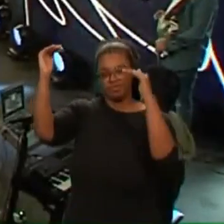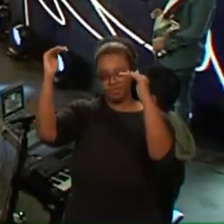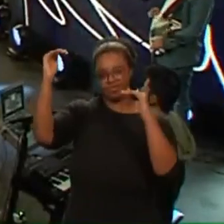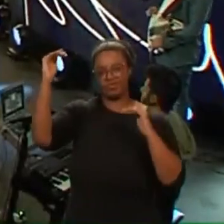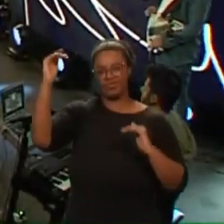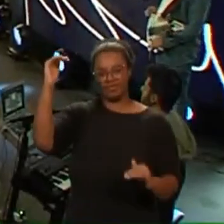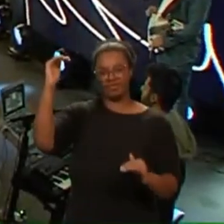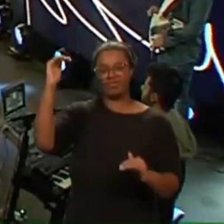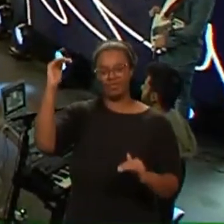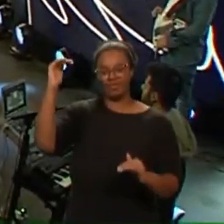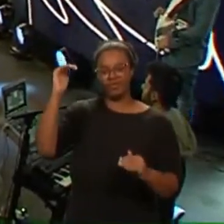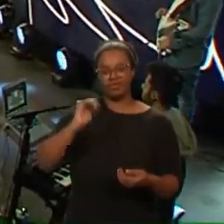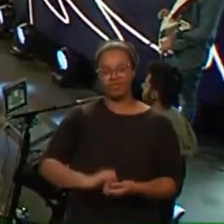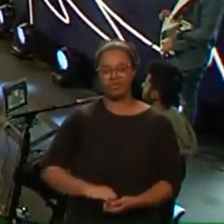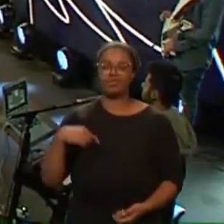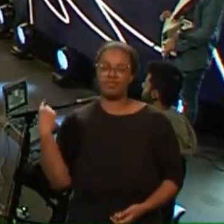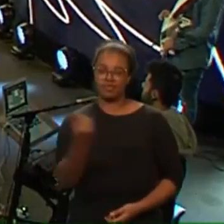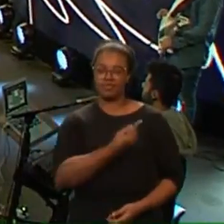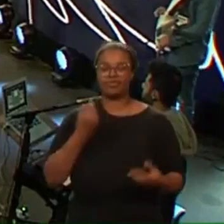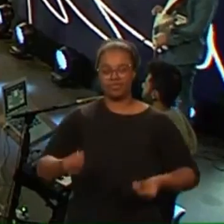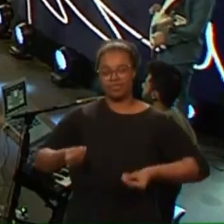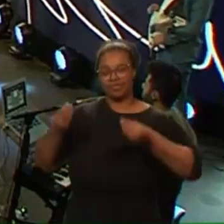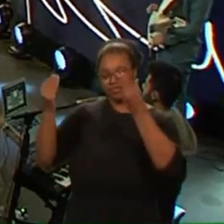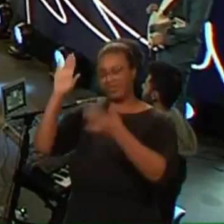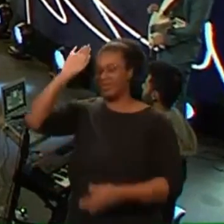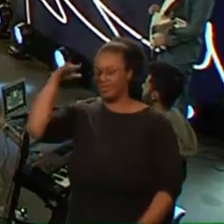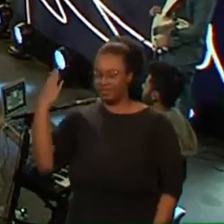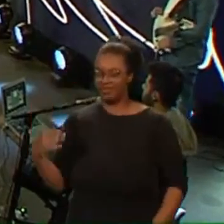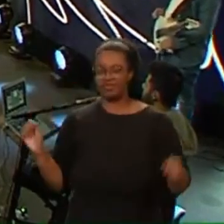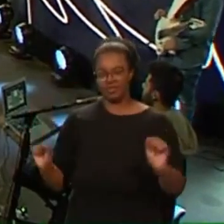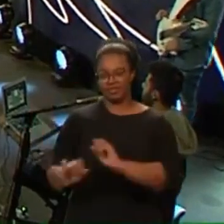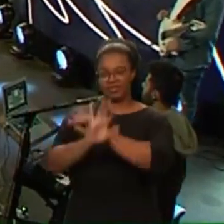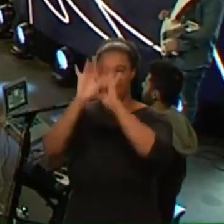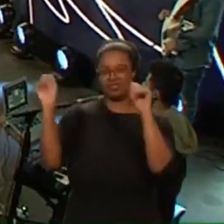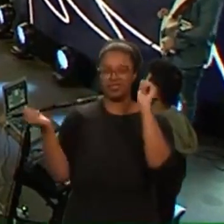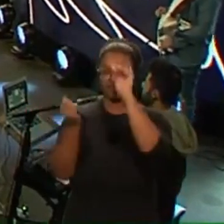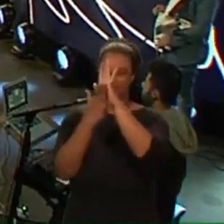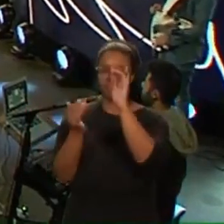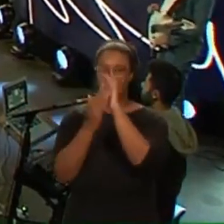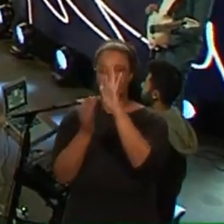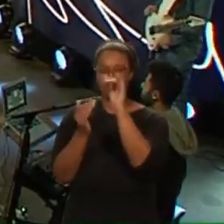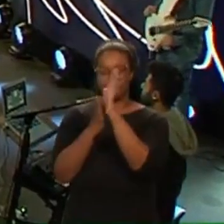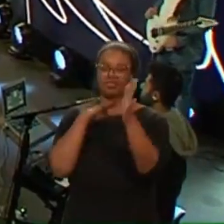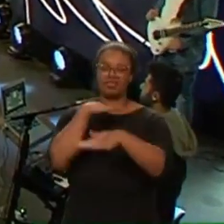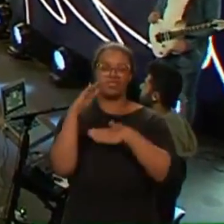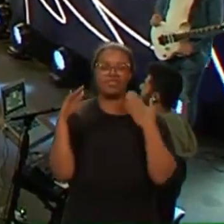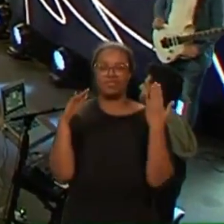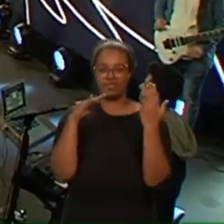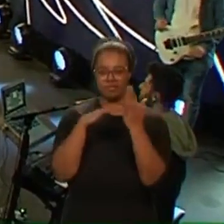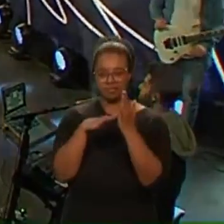e nós diminuamos nós entregamos toda a honra toda a glória e todo louvor de tudo tudo